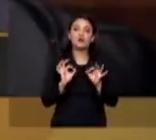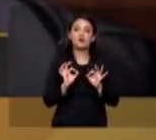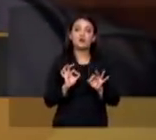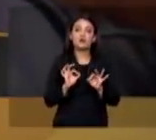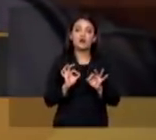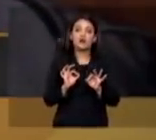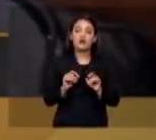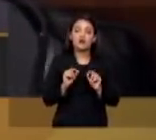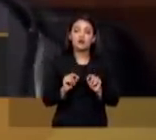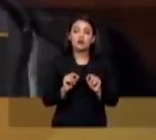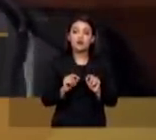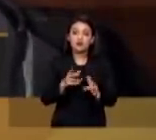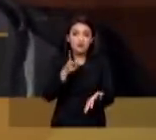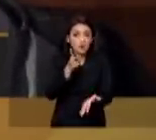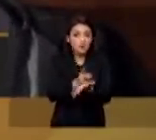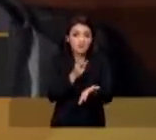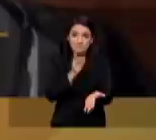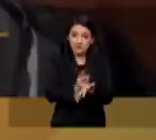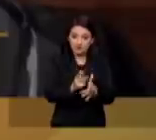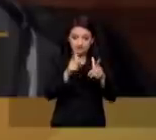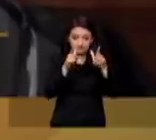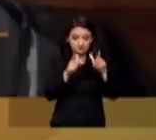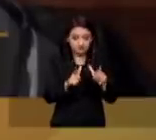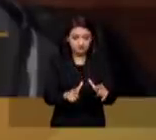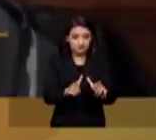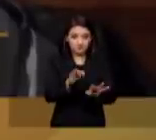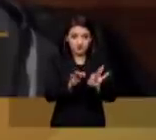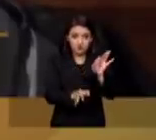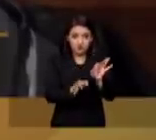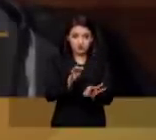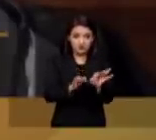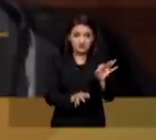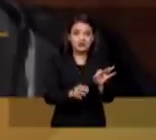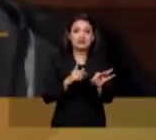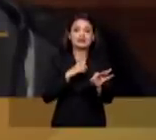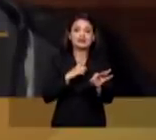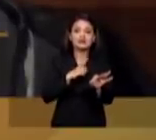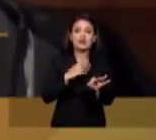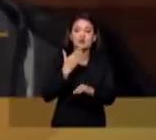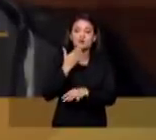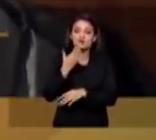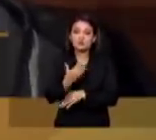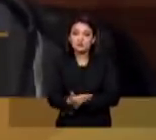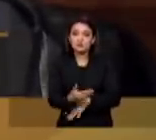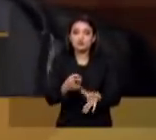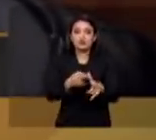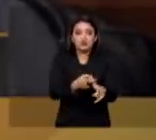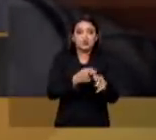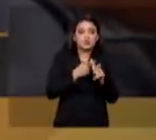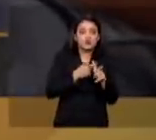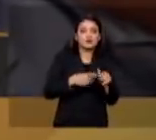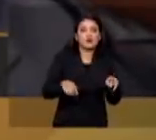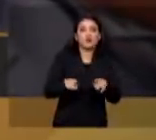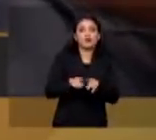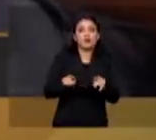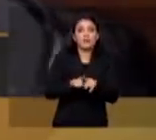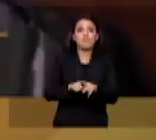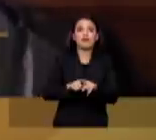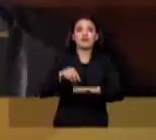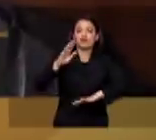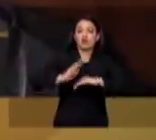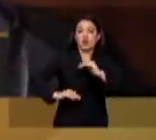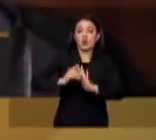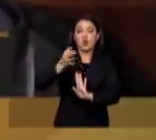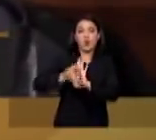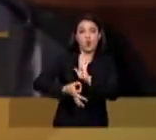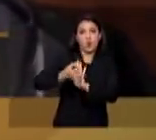perante o mesmo juízo, são ofertadas arguições tanto de suspeição quanto de incompetência